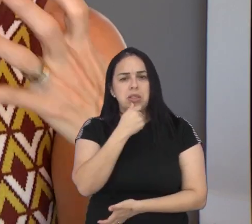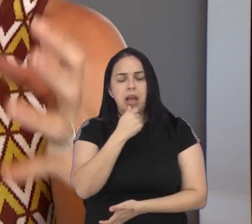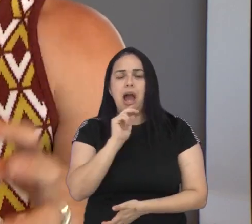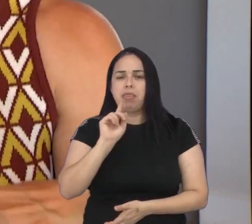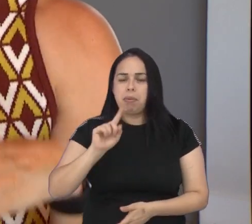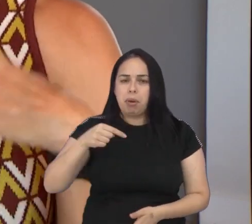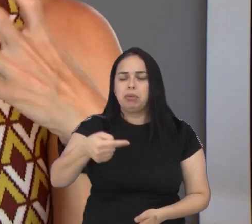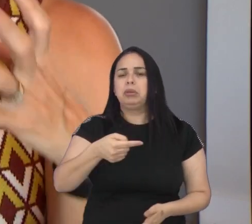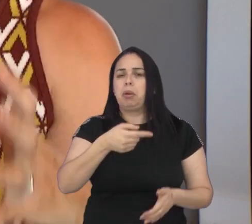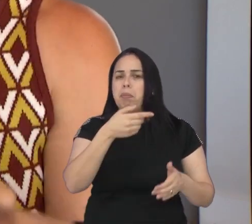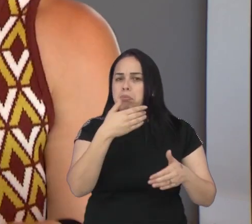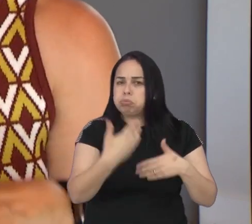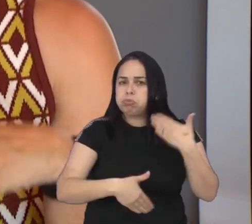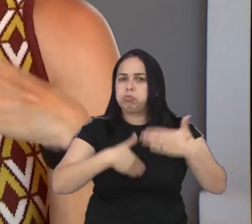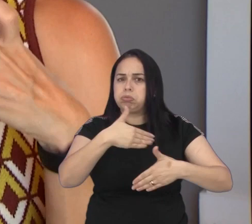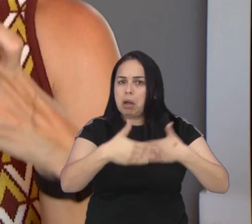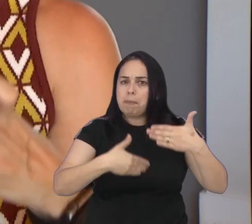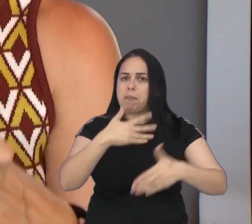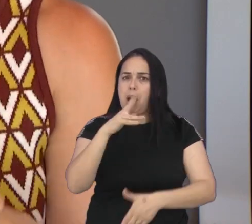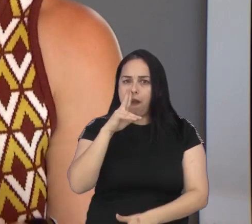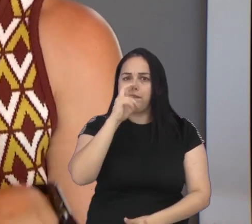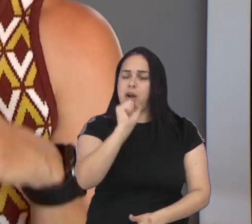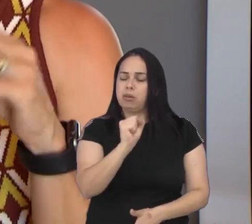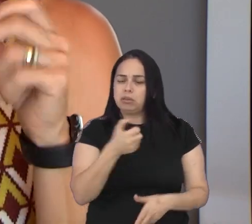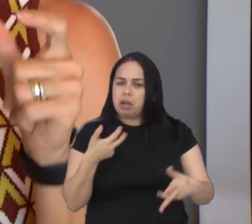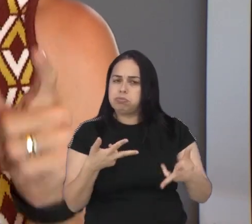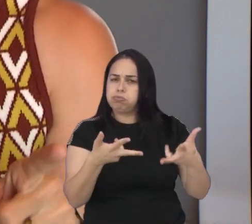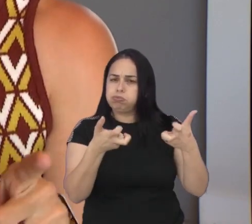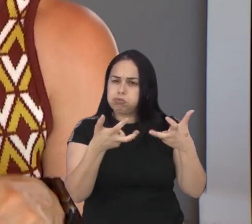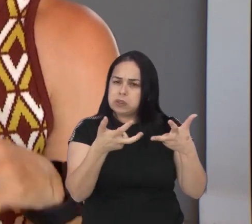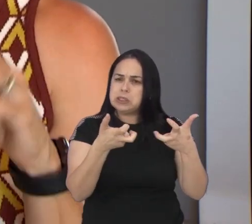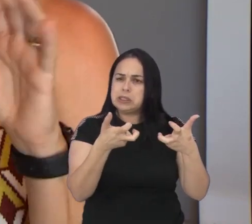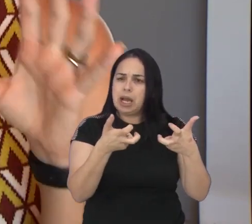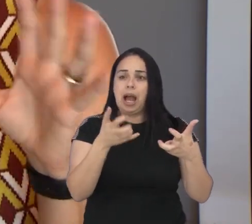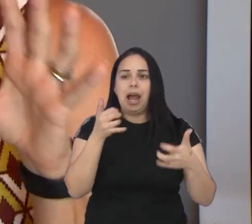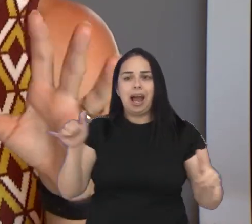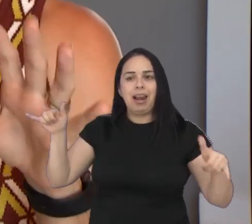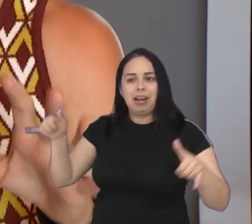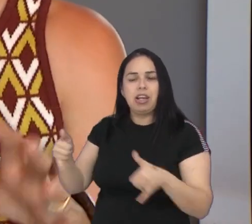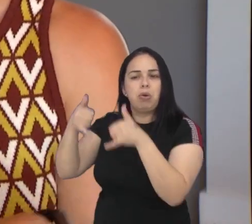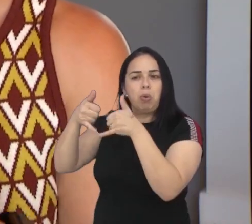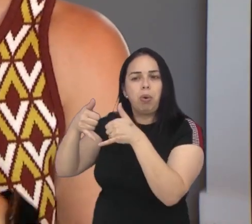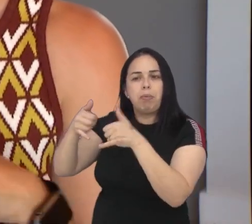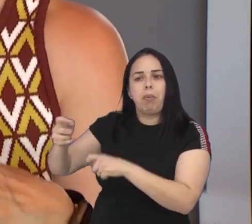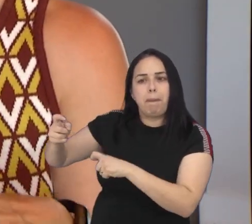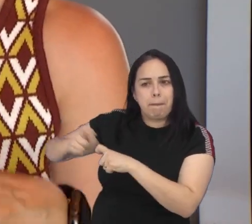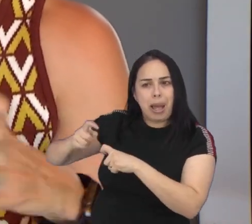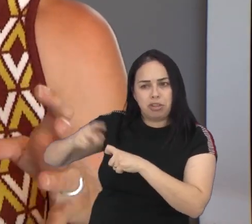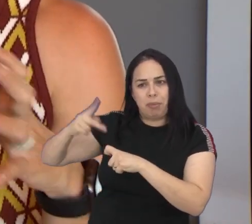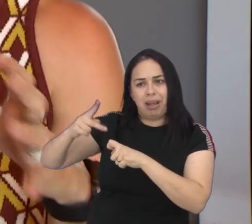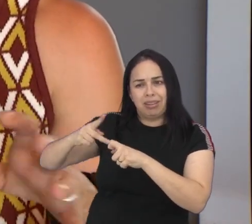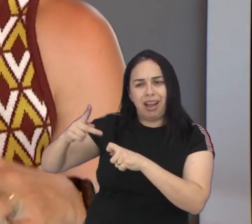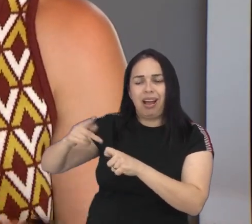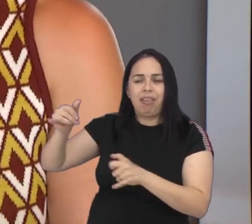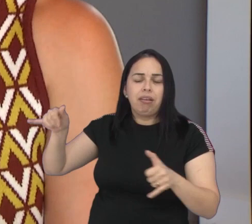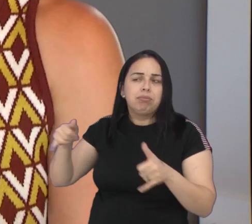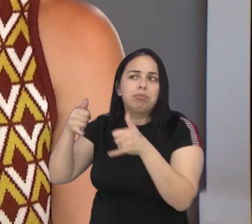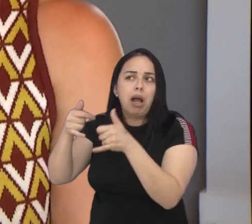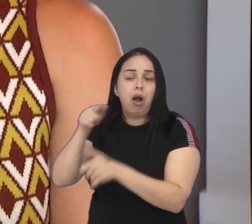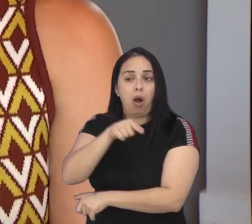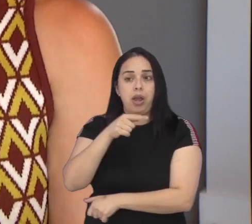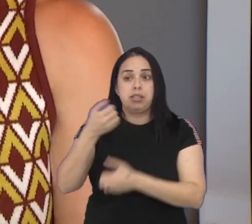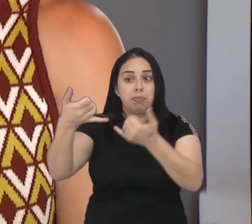isso começou a ficar mais frequente, com maior intensidade, aí já nos chamou a atenção, a gente já entrou em contato com alguns colegas médicos